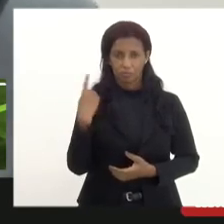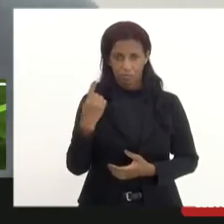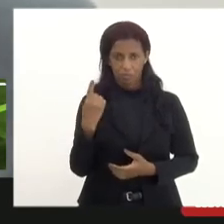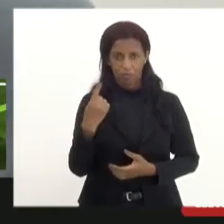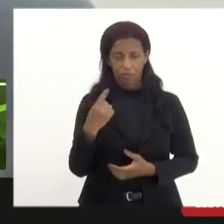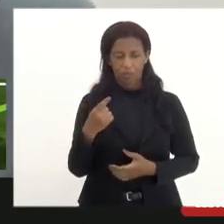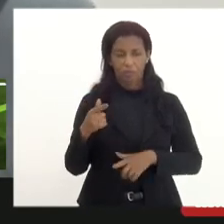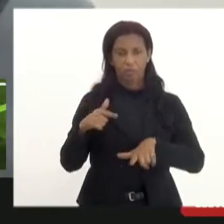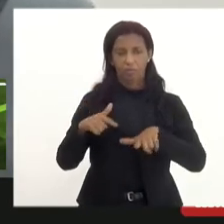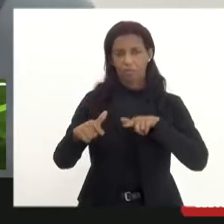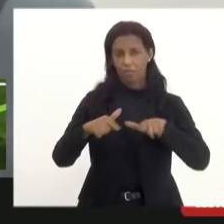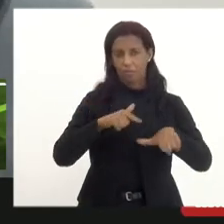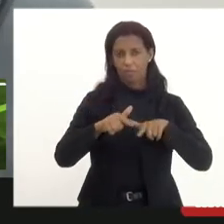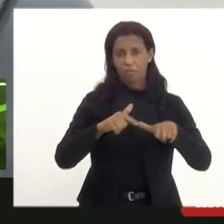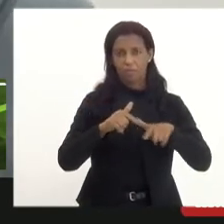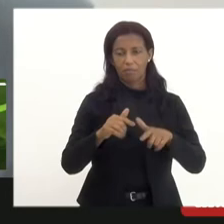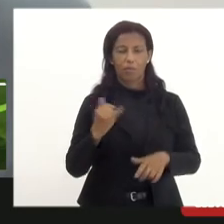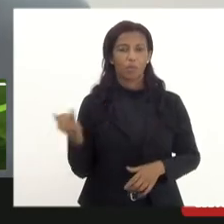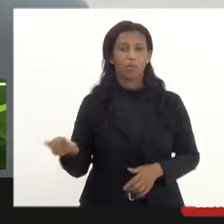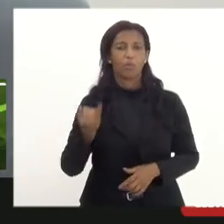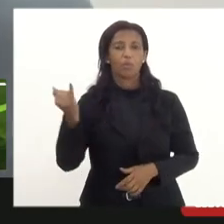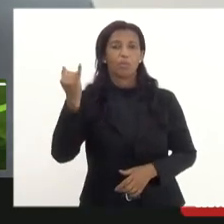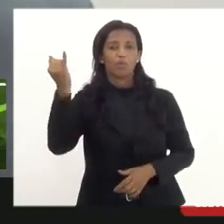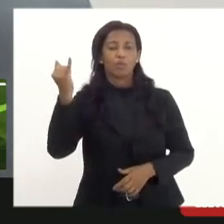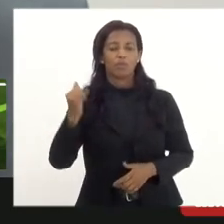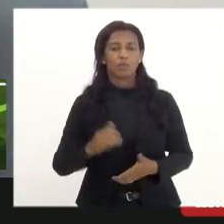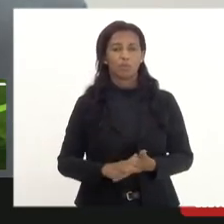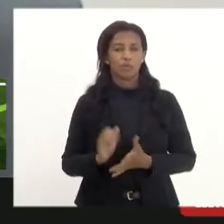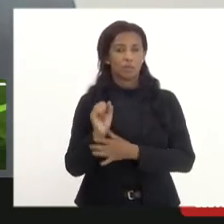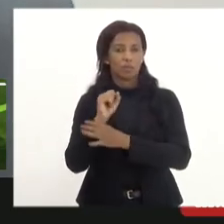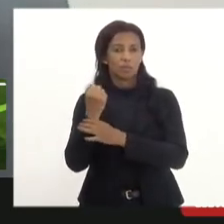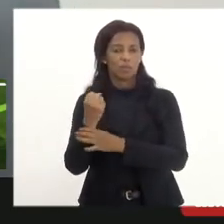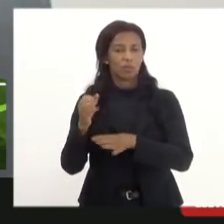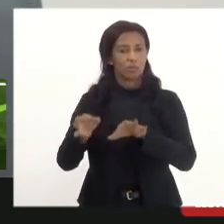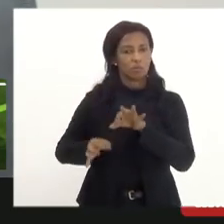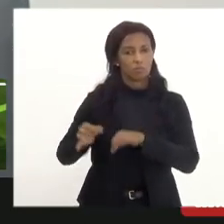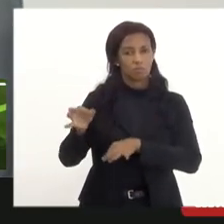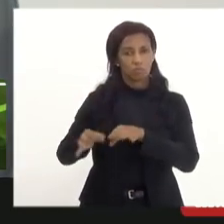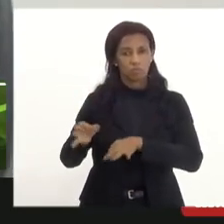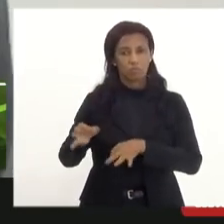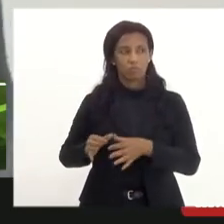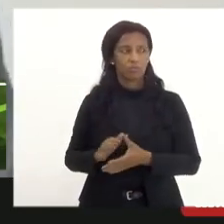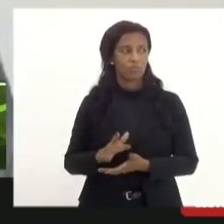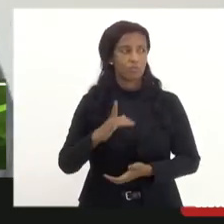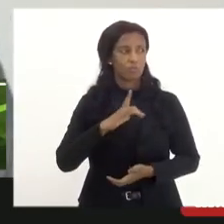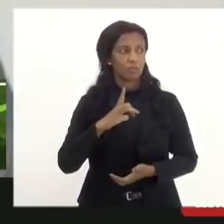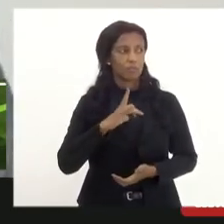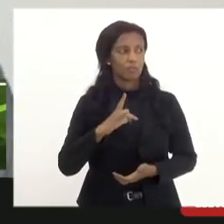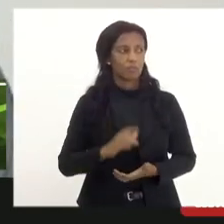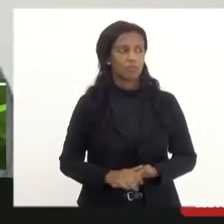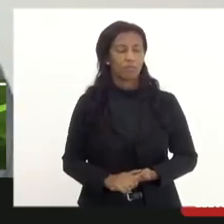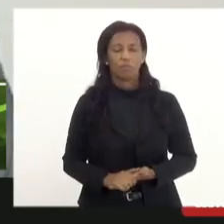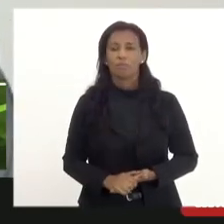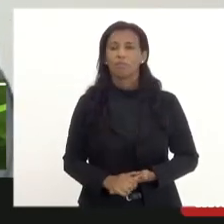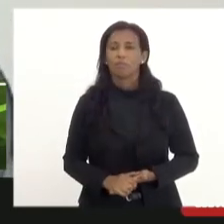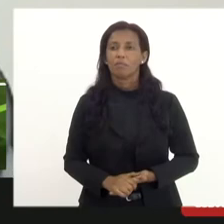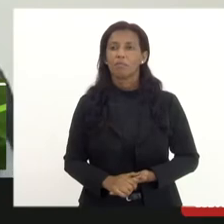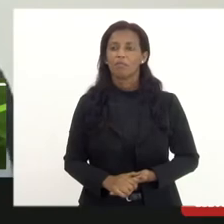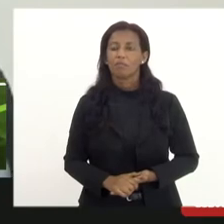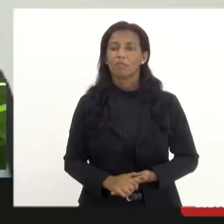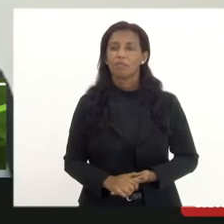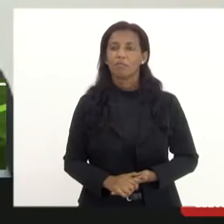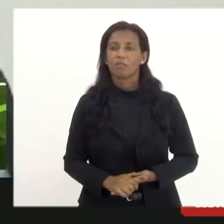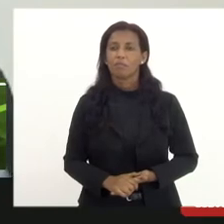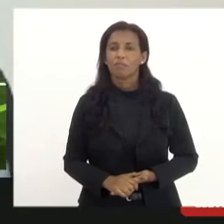operadoras, o importante nessa questão da segurança jurídica é termos previsibilidade, né?